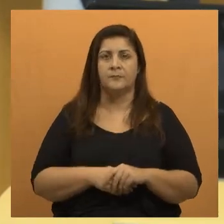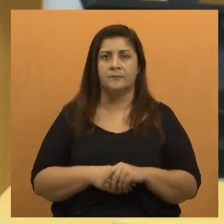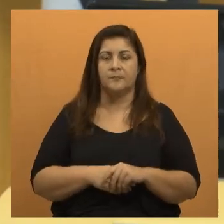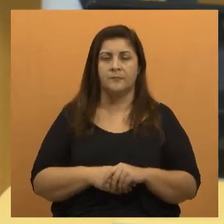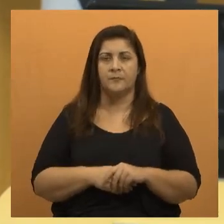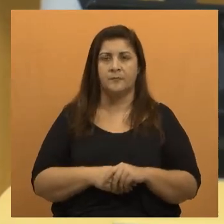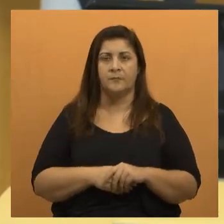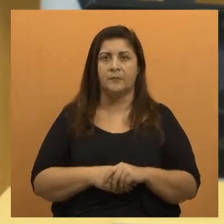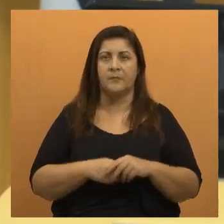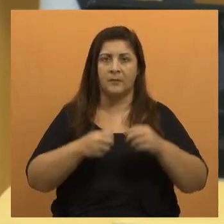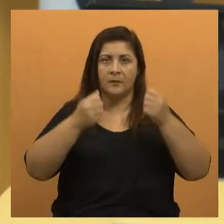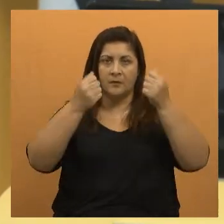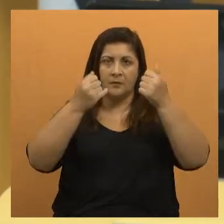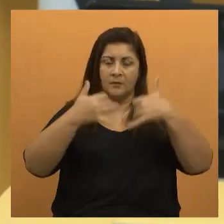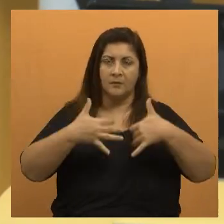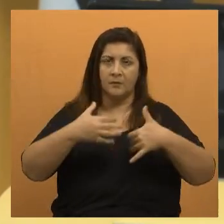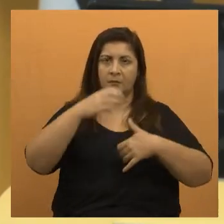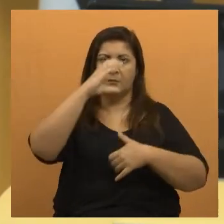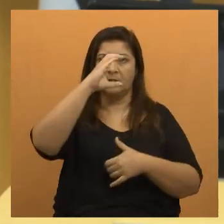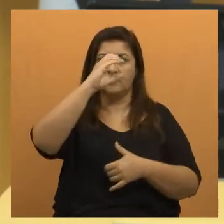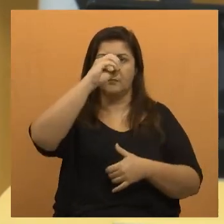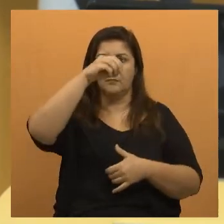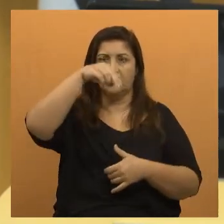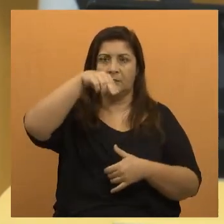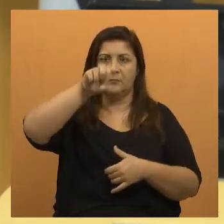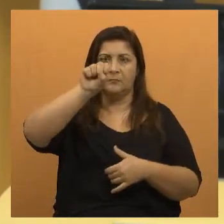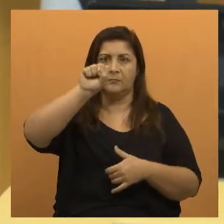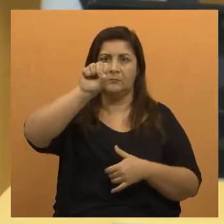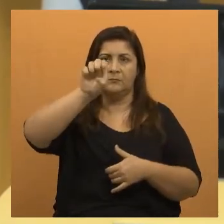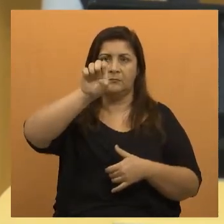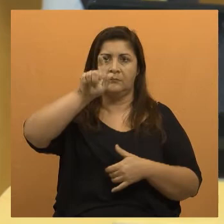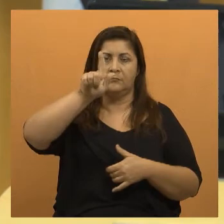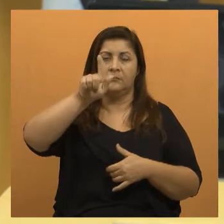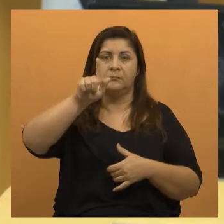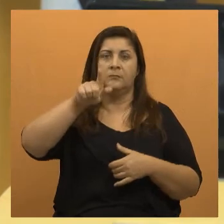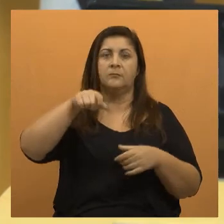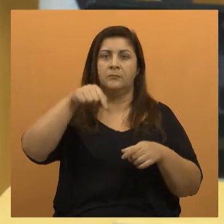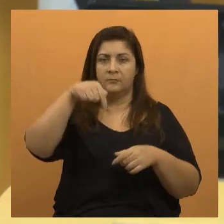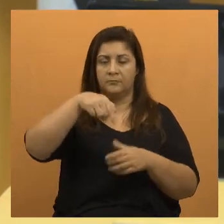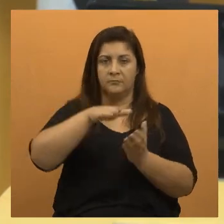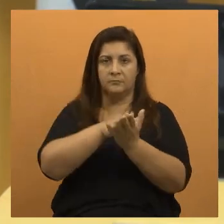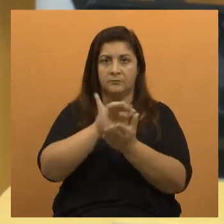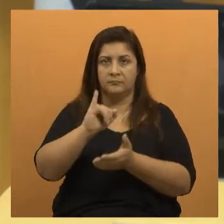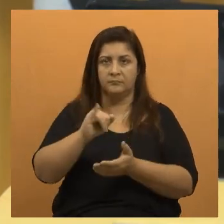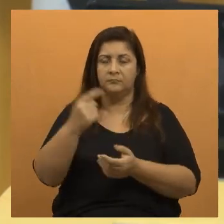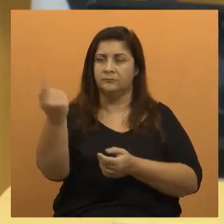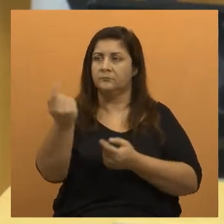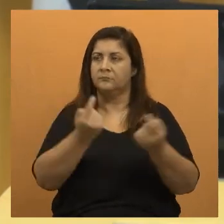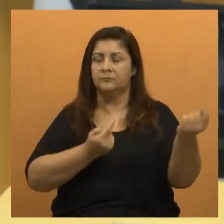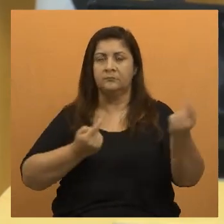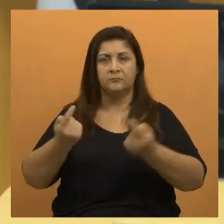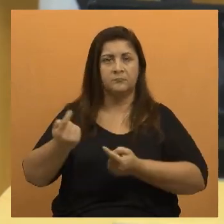Vamos falar um pouco sobre o Conseg de Jacareí. O Conseg de Jacareí recebe os moradores de todos os